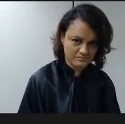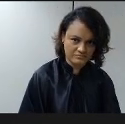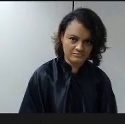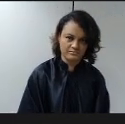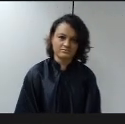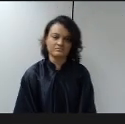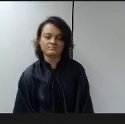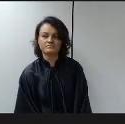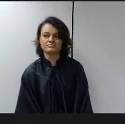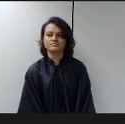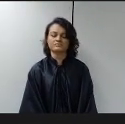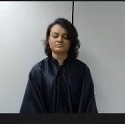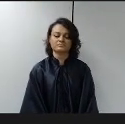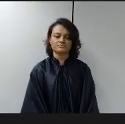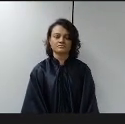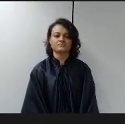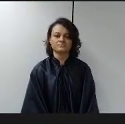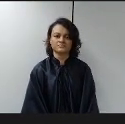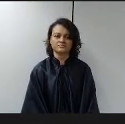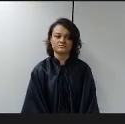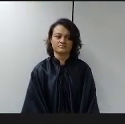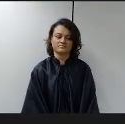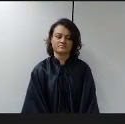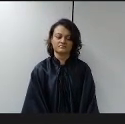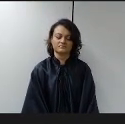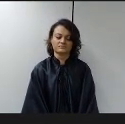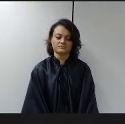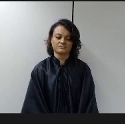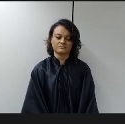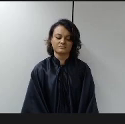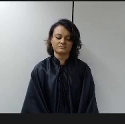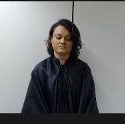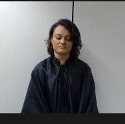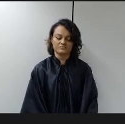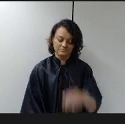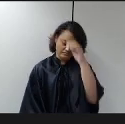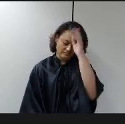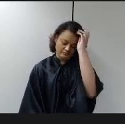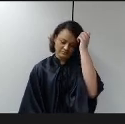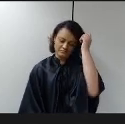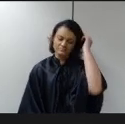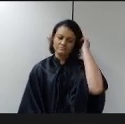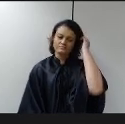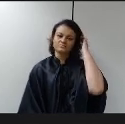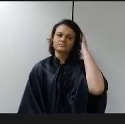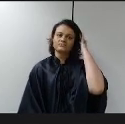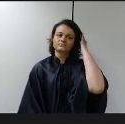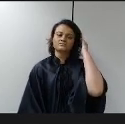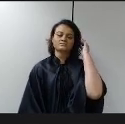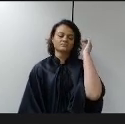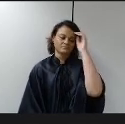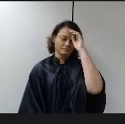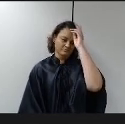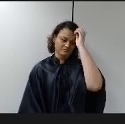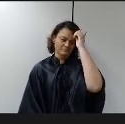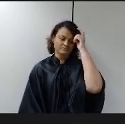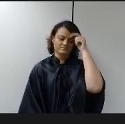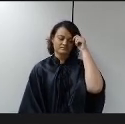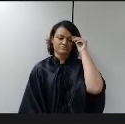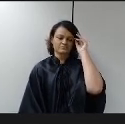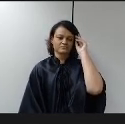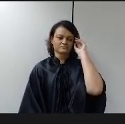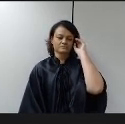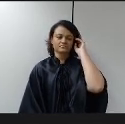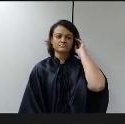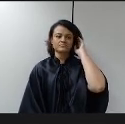aprovação da ata, não houve destaques, e também informo às senhoras